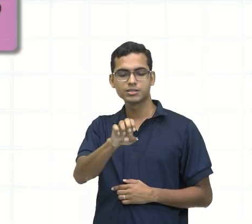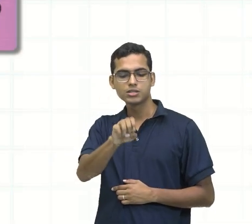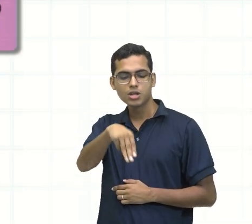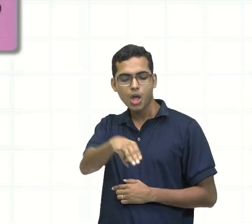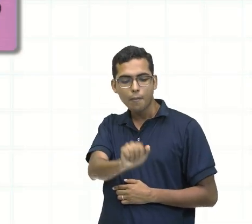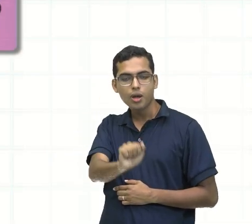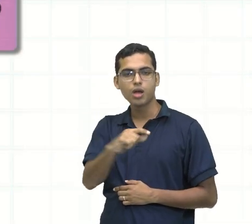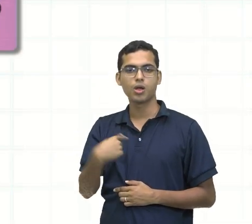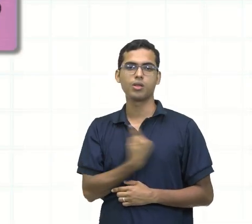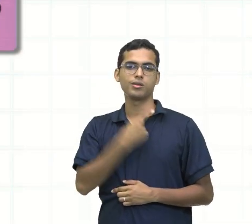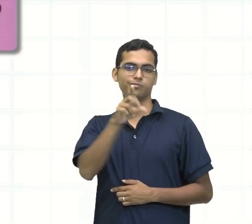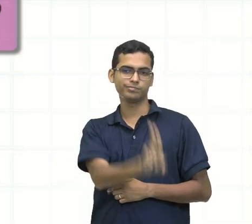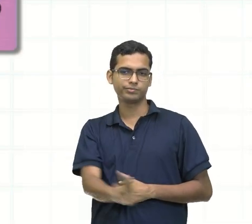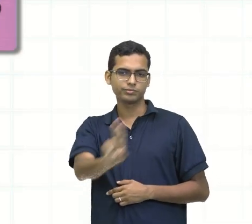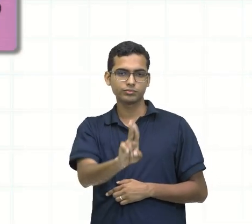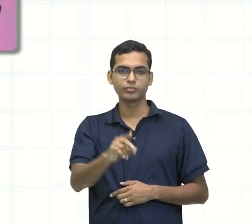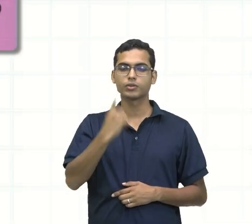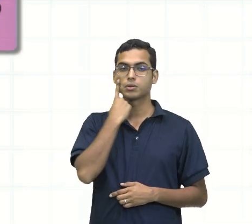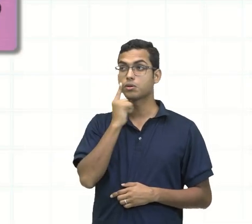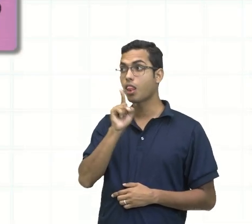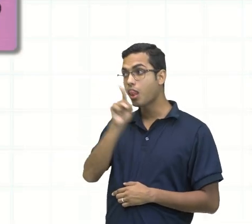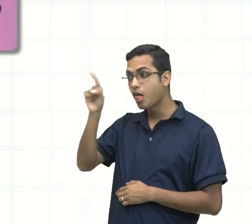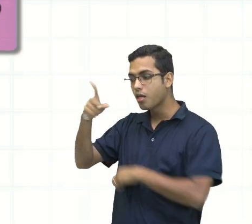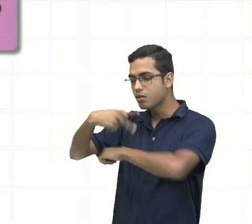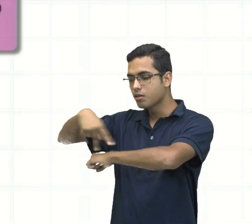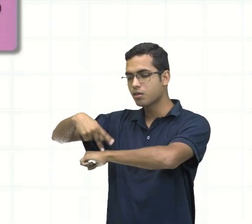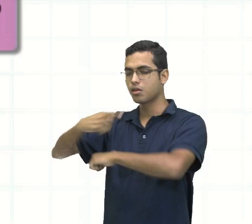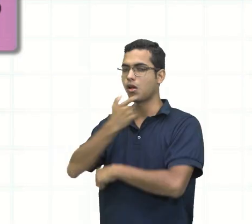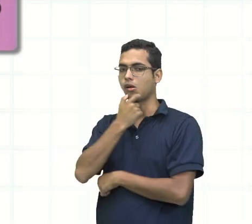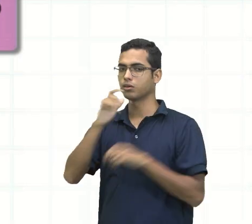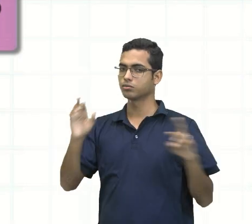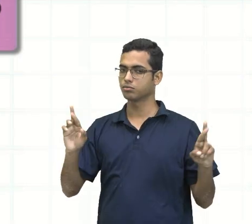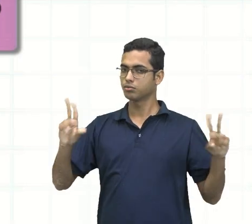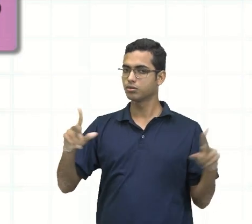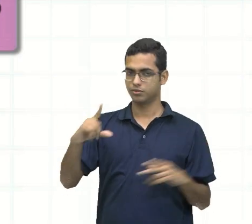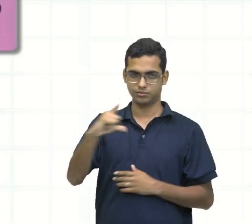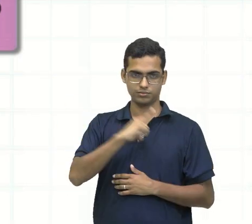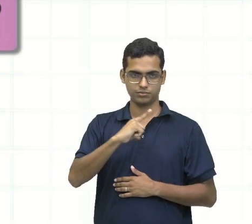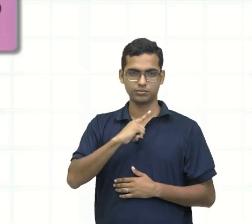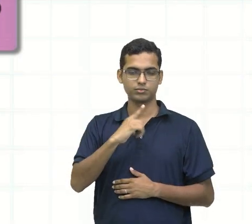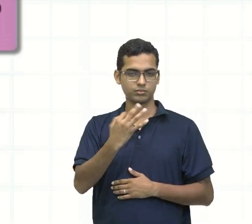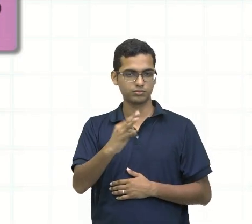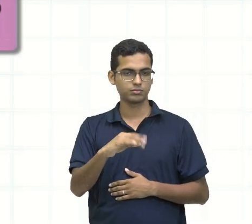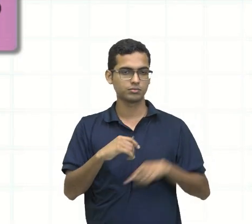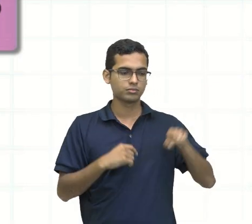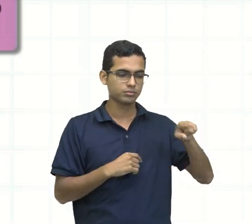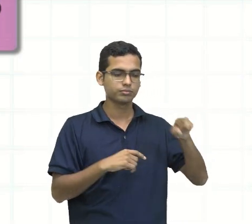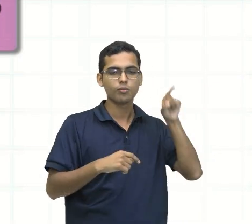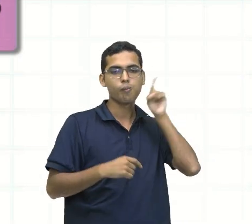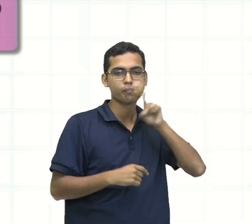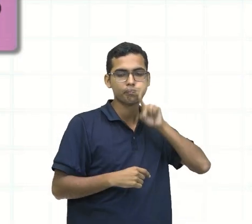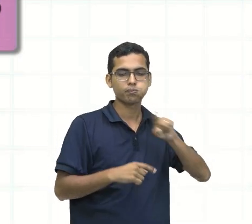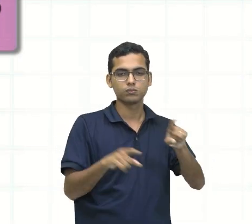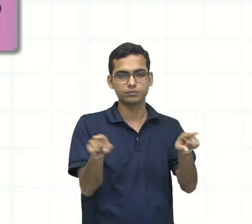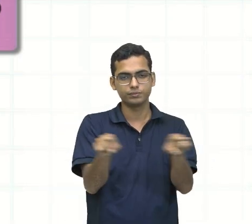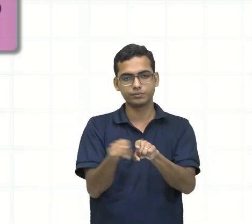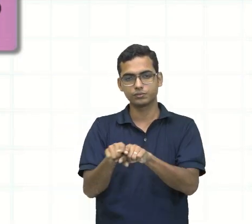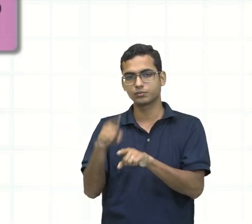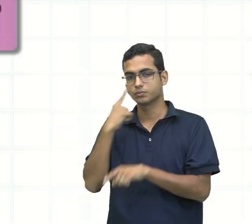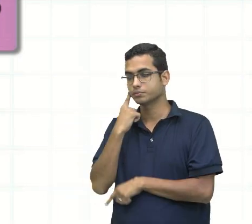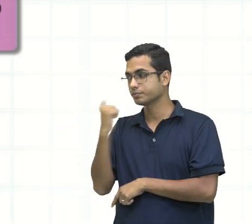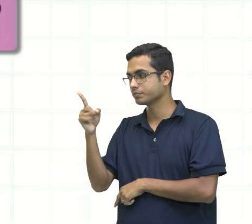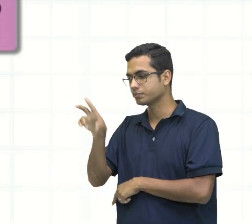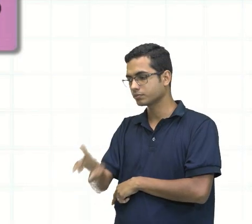né? Mas lá, para eles, é diferente, né? Então, na Grã-Bretanha, eles